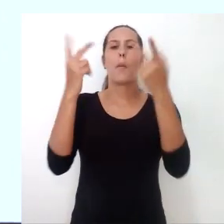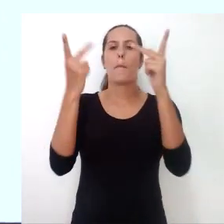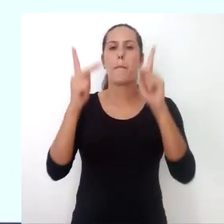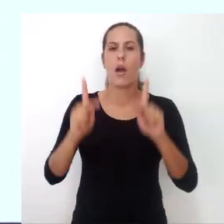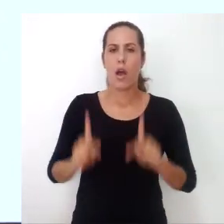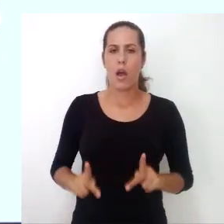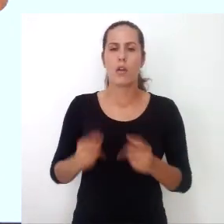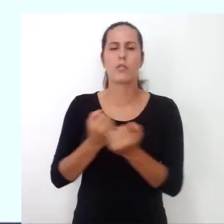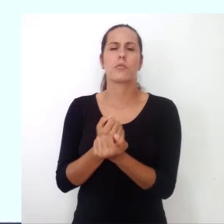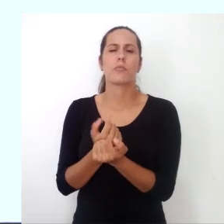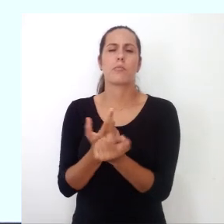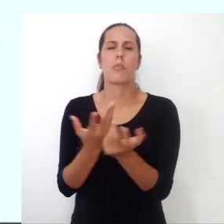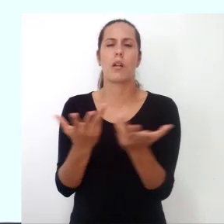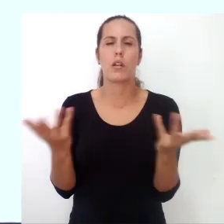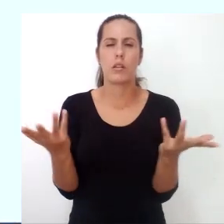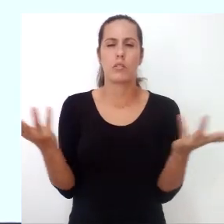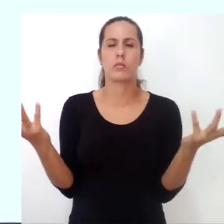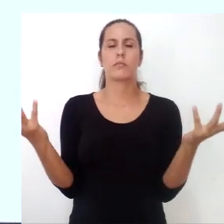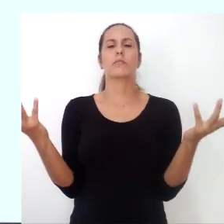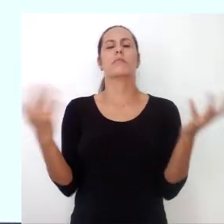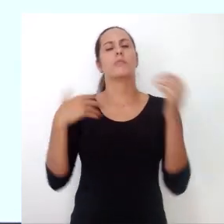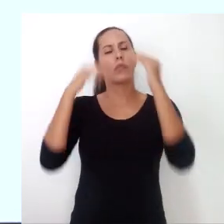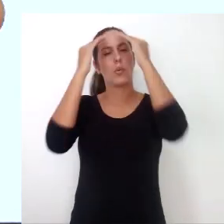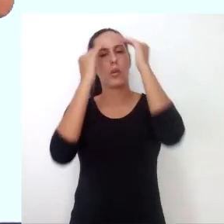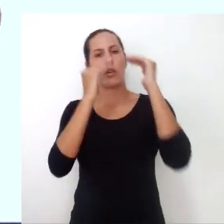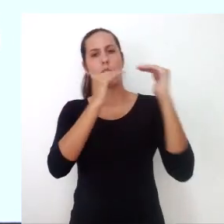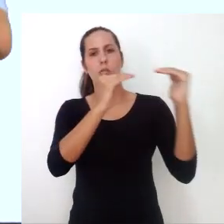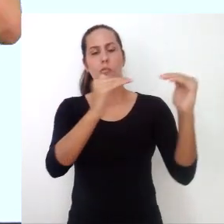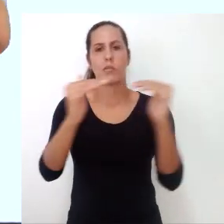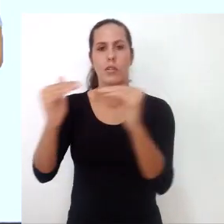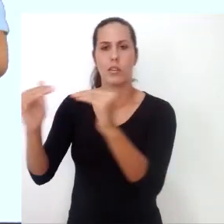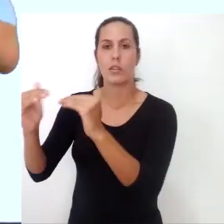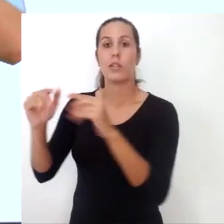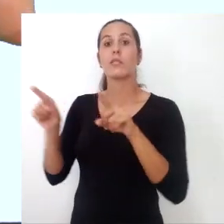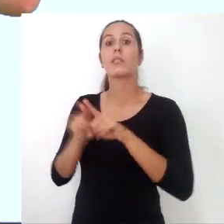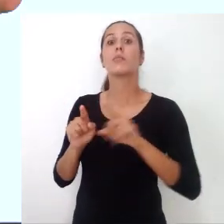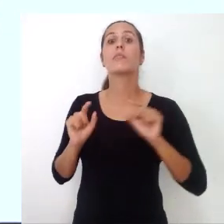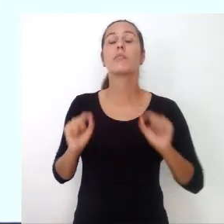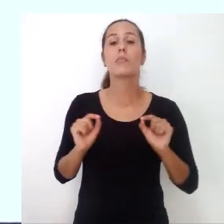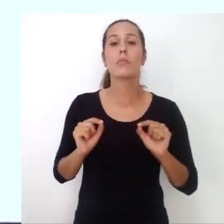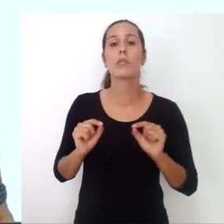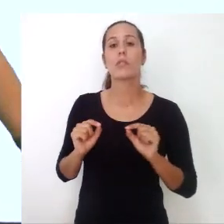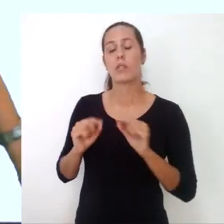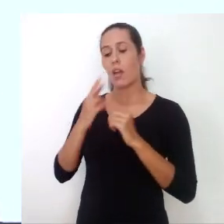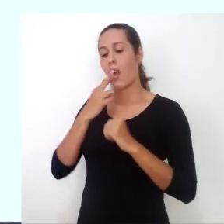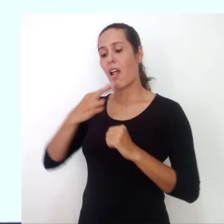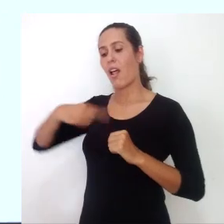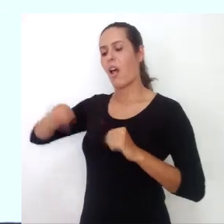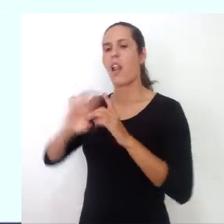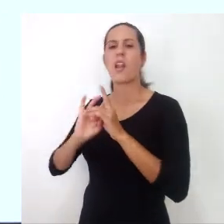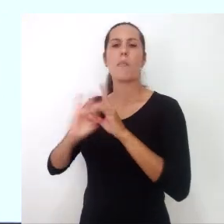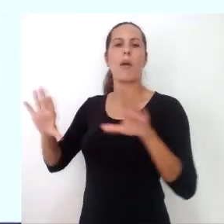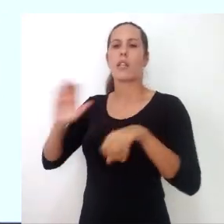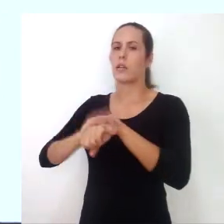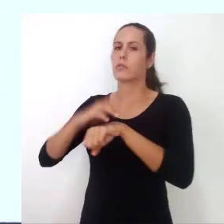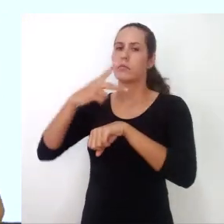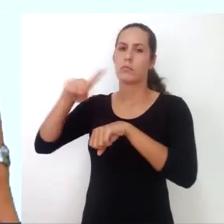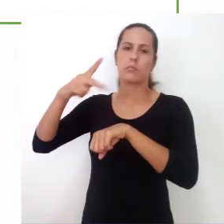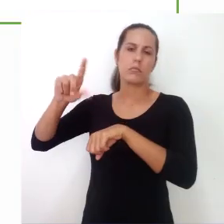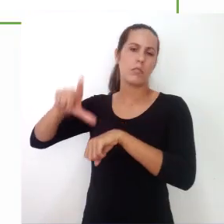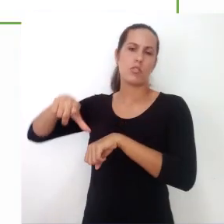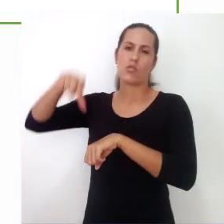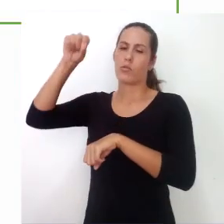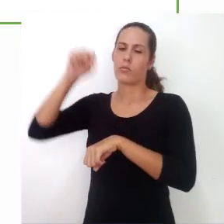nações, certo? O respeito ao outro, o respeito também à questão da liberdade religiosa. Nesta